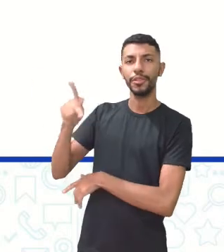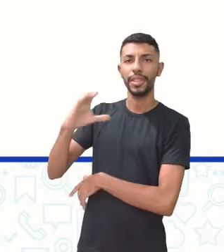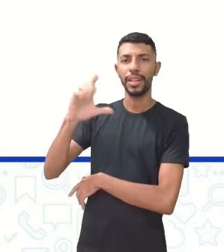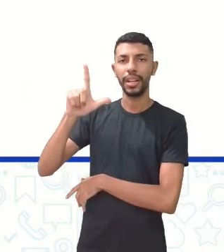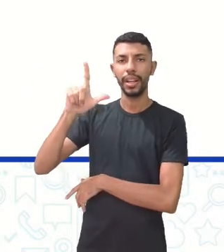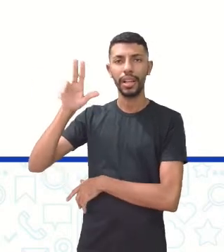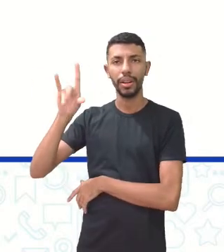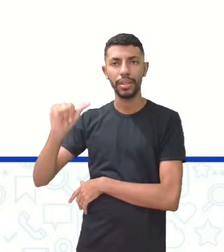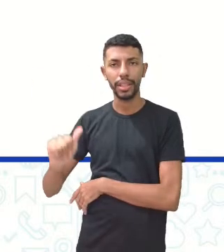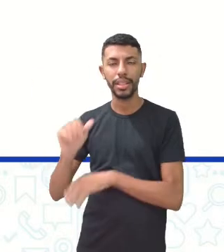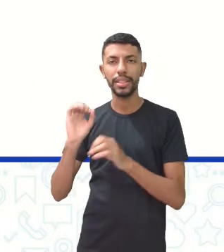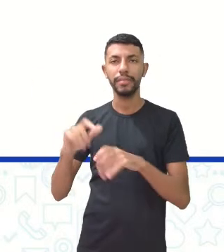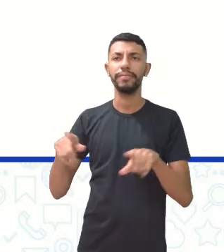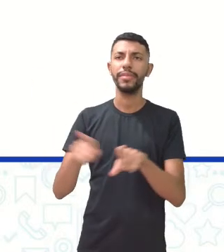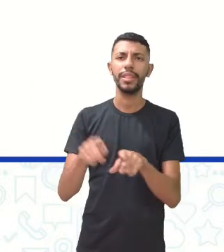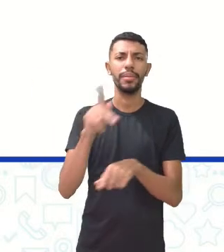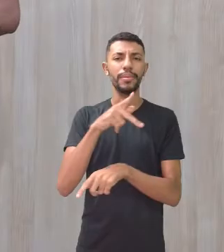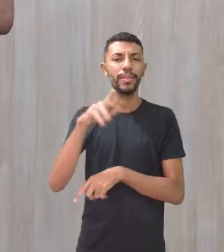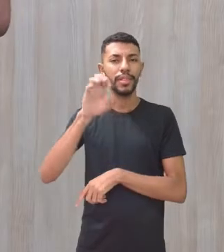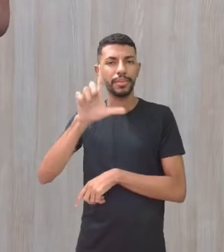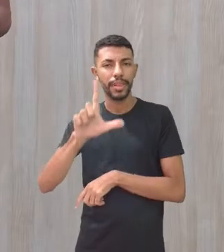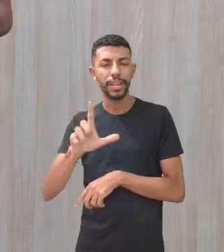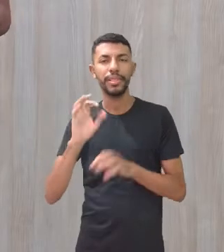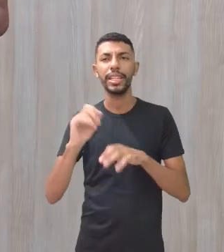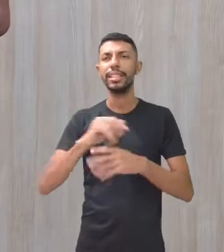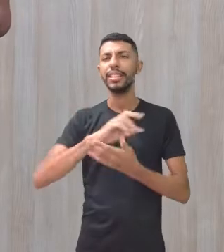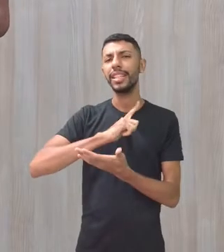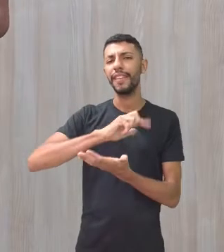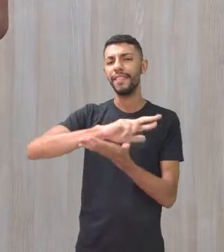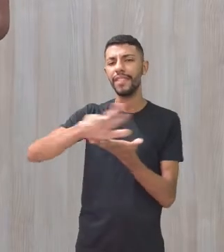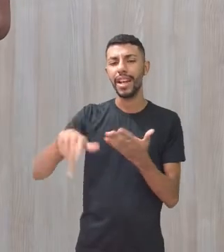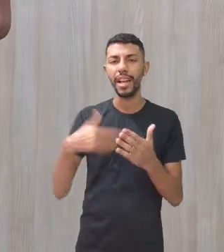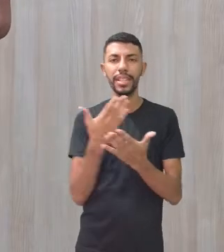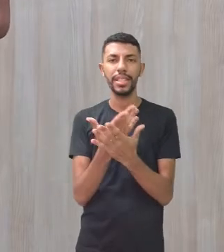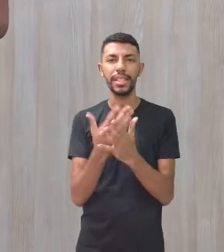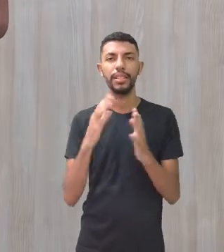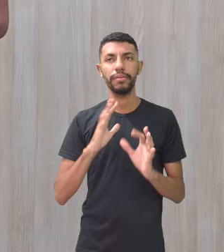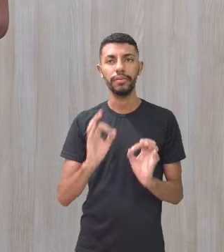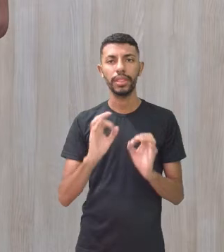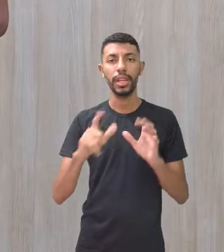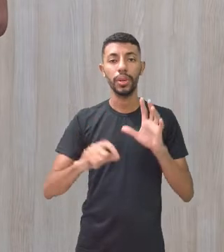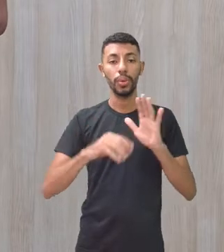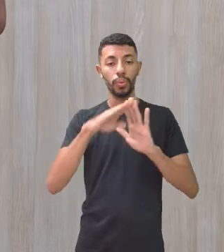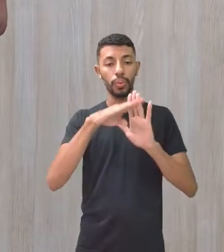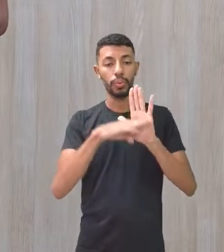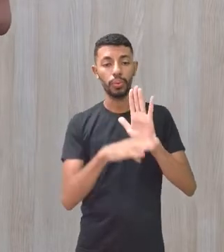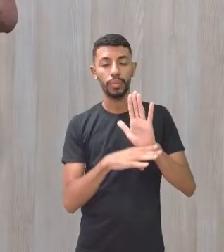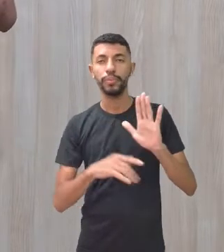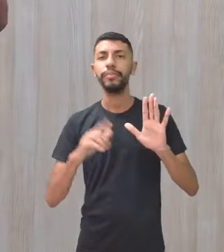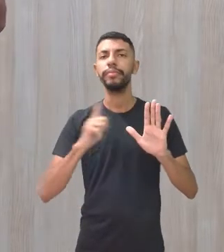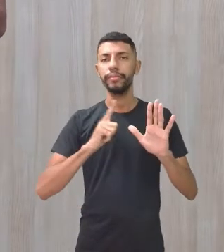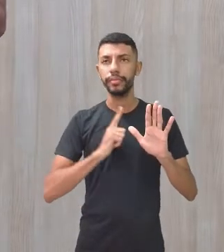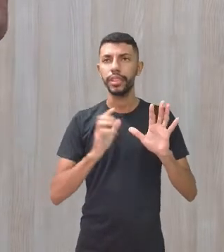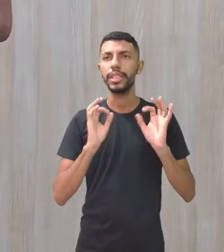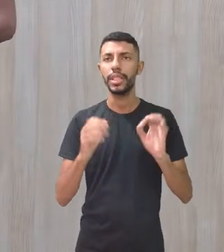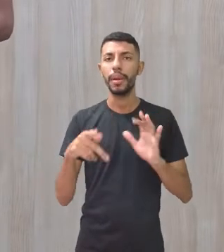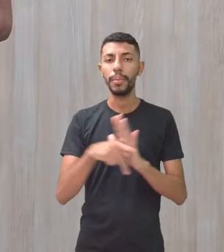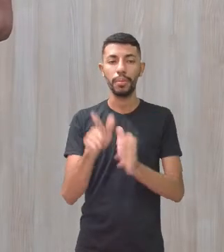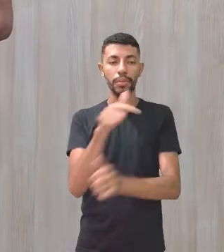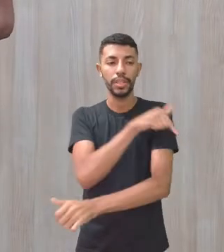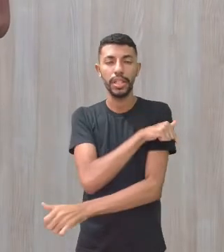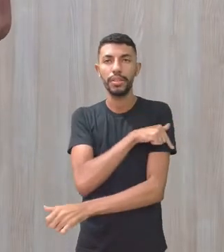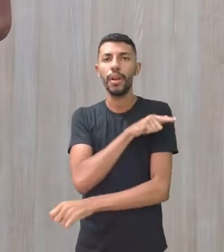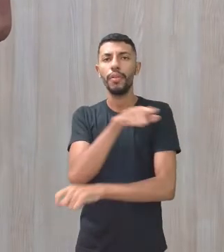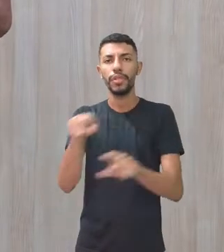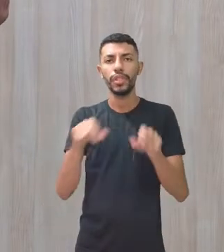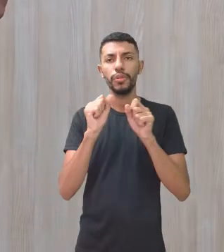professora Bel, e por aí vai. Lá tem diversas aulas, tem a playlist, né, de vocês do 7º ano, então vocês podem lá acessar